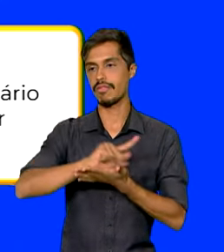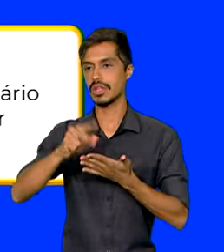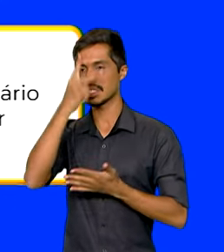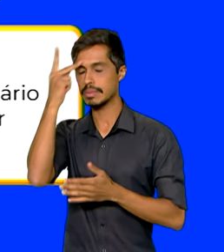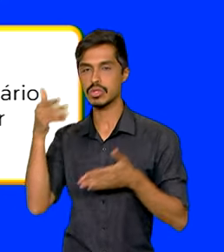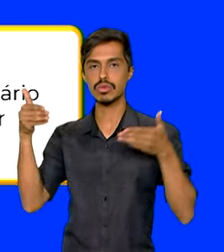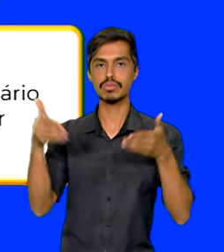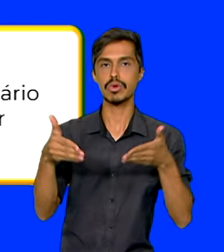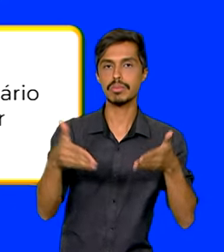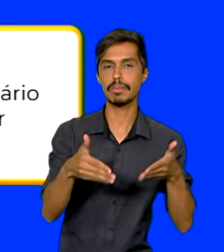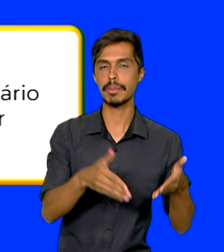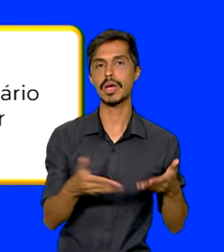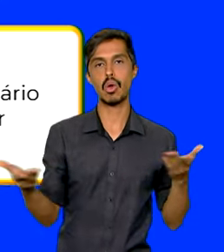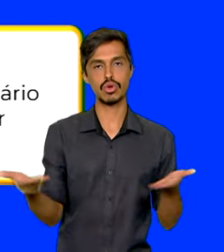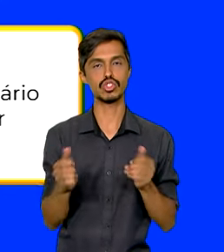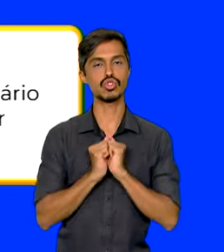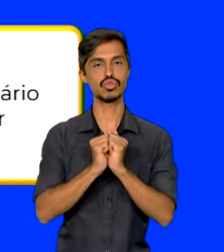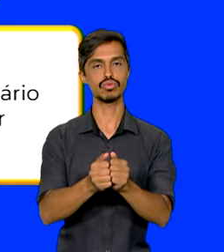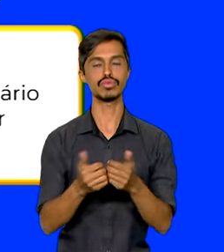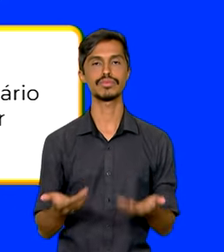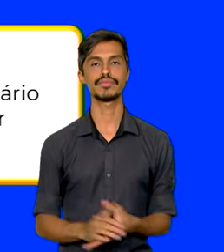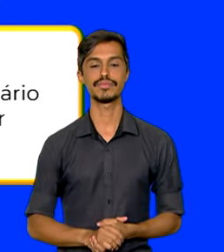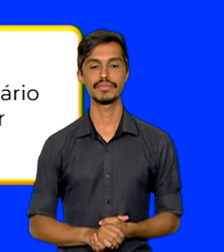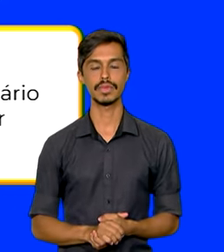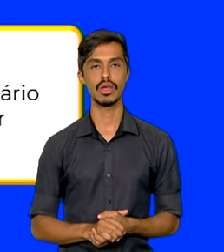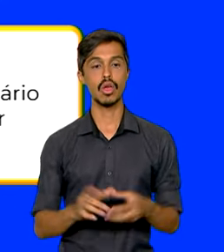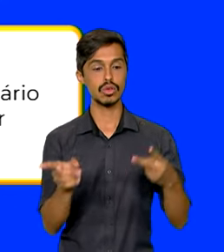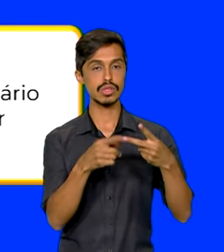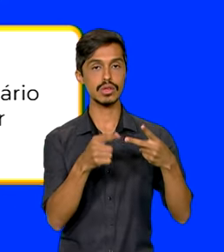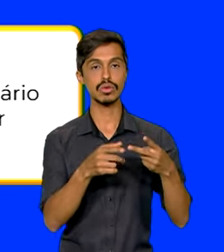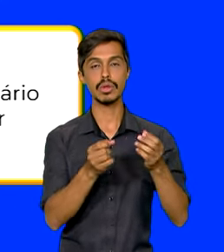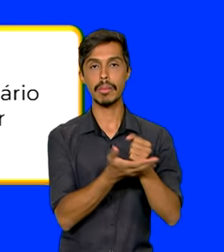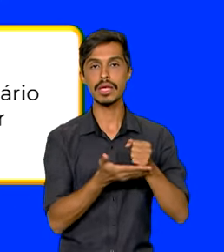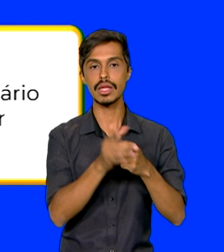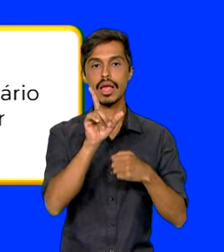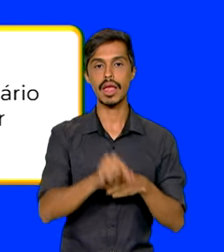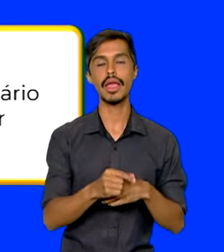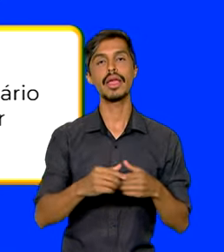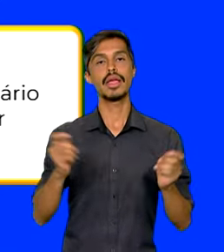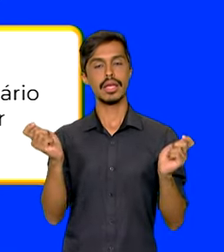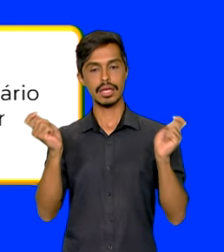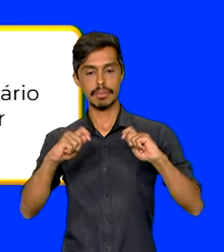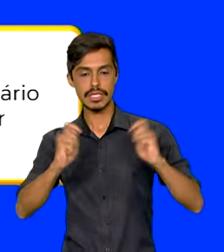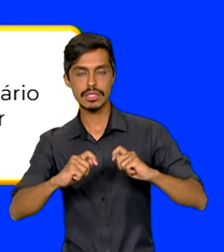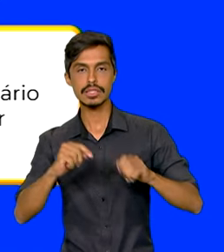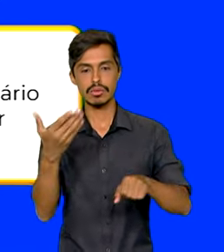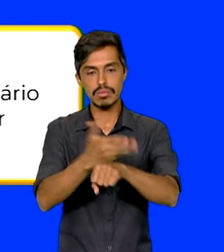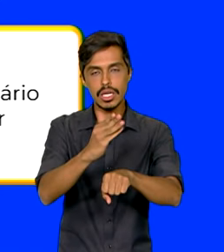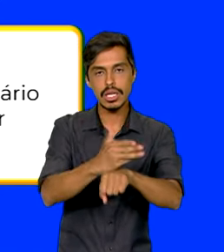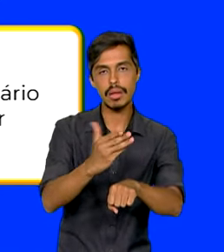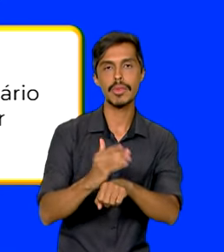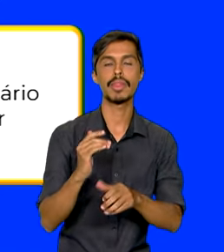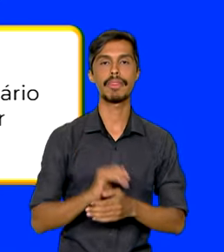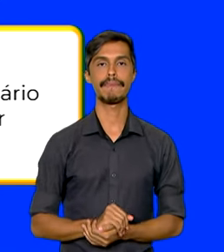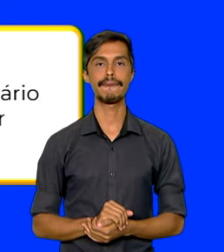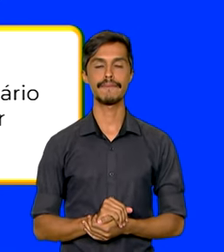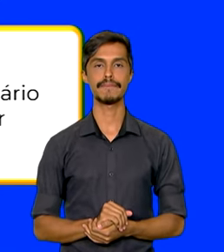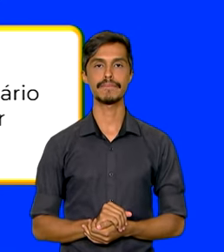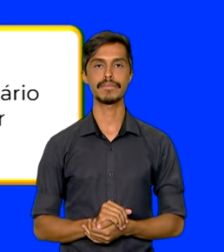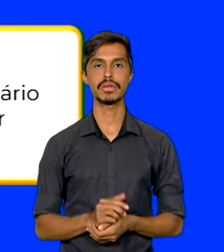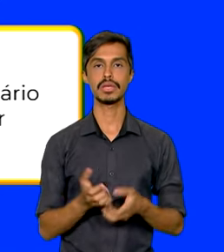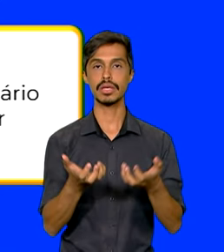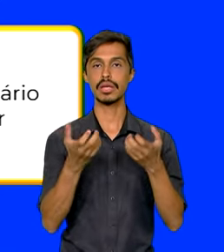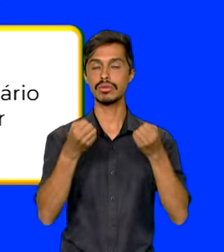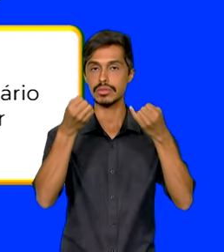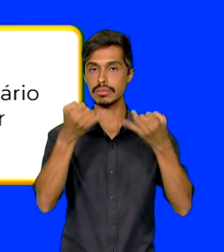membros estão aqui hoje conosco. O segundo pilar é capacitação e treinamento. Aqui eu quero fazer um